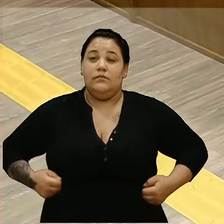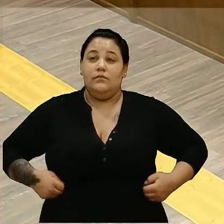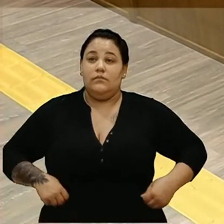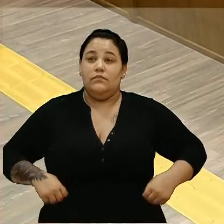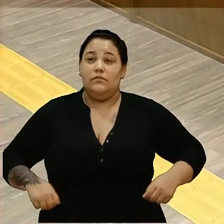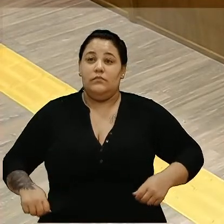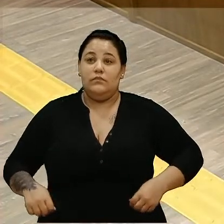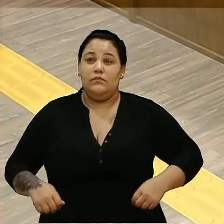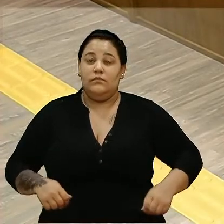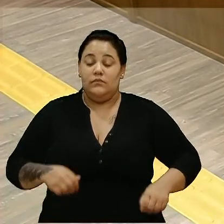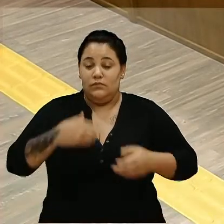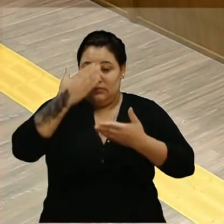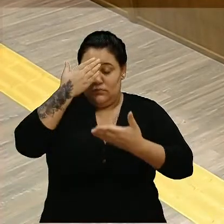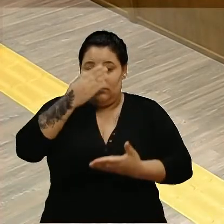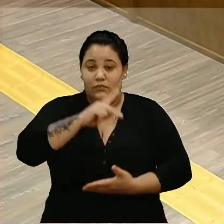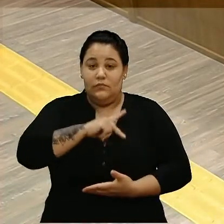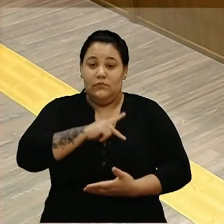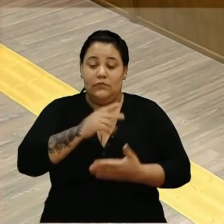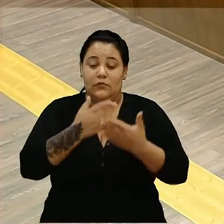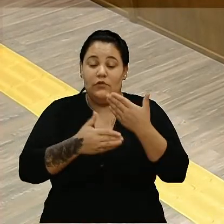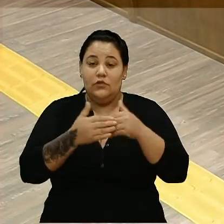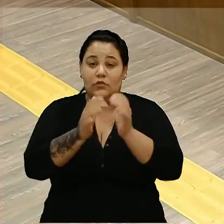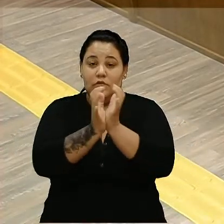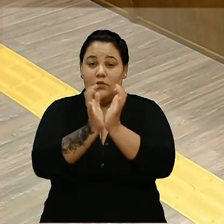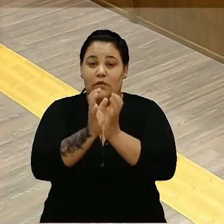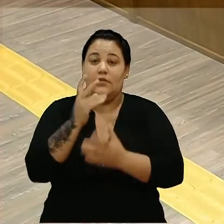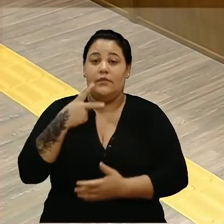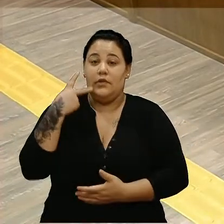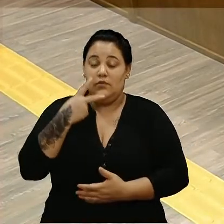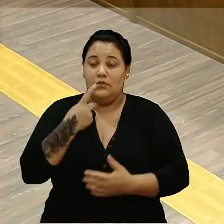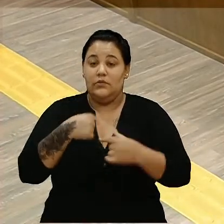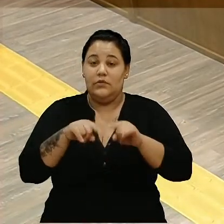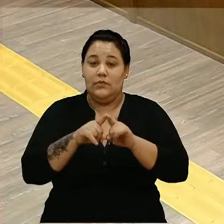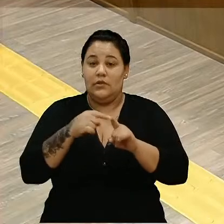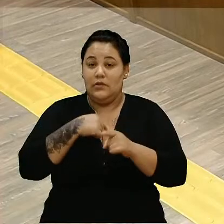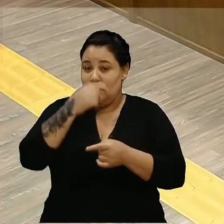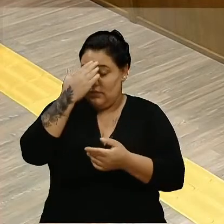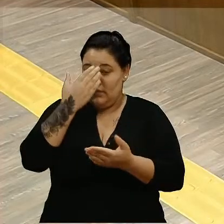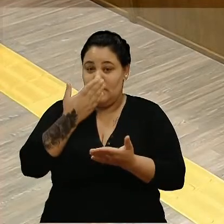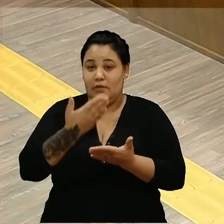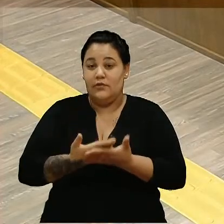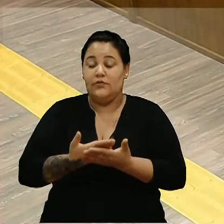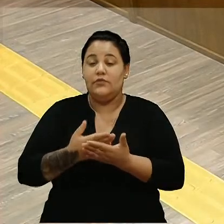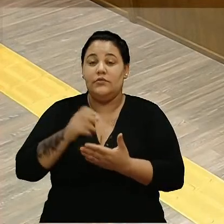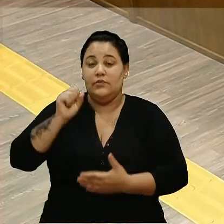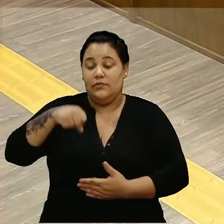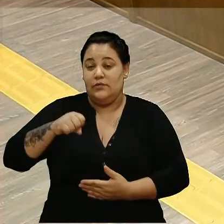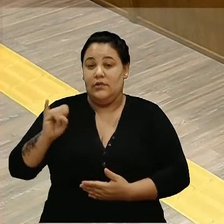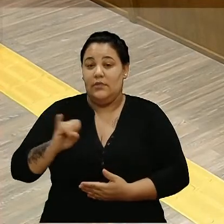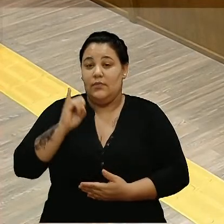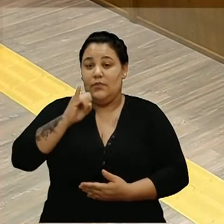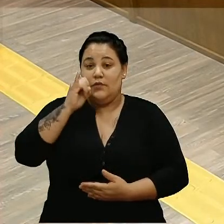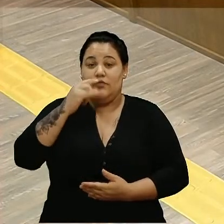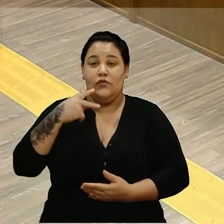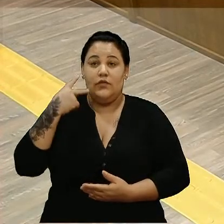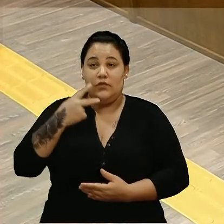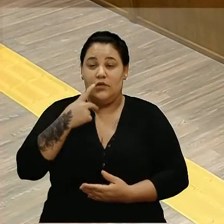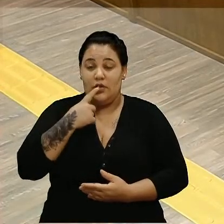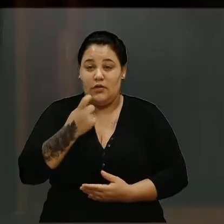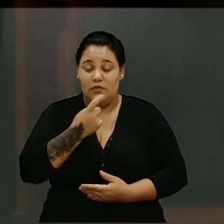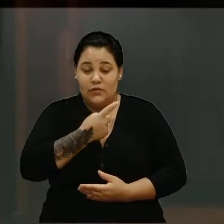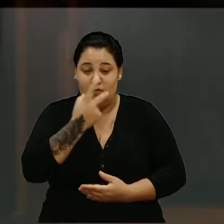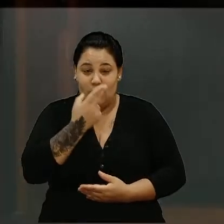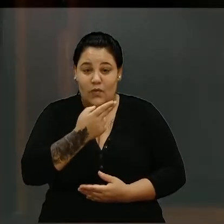Obrigada, senhor presidente, nobres colegas vereadores e vereadoras. Acredito que é importante, sim, vereadora Rose, assim como o vereador